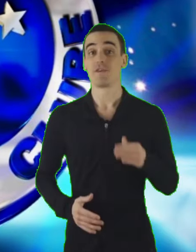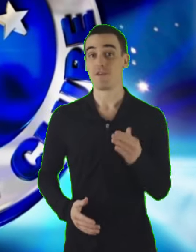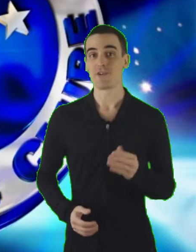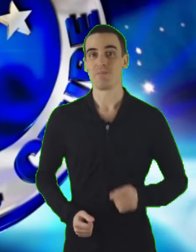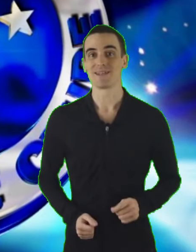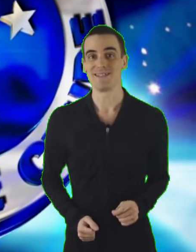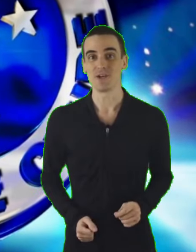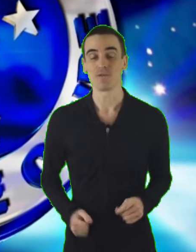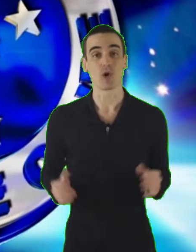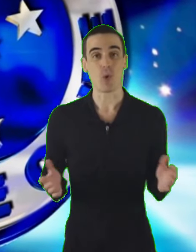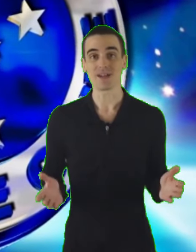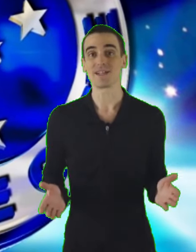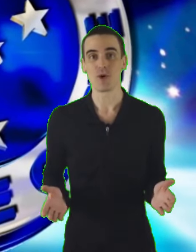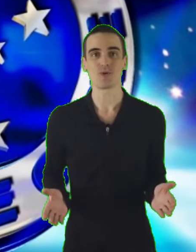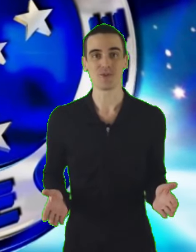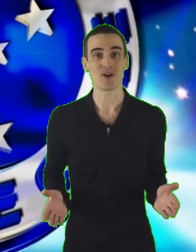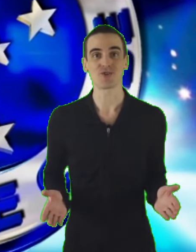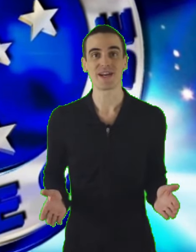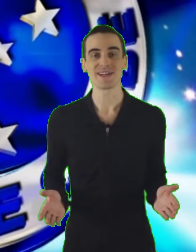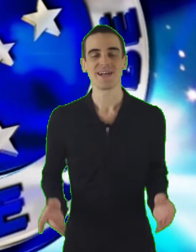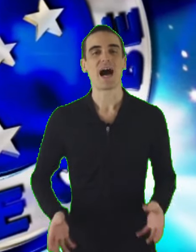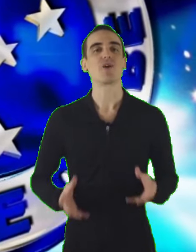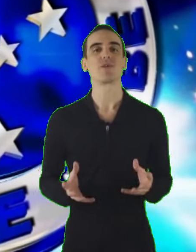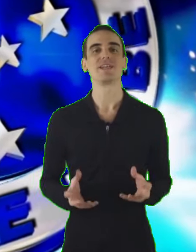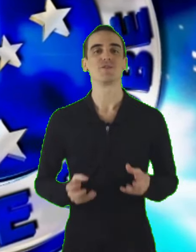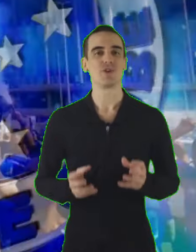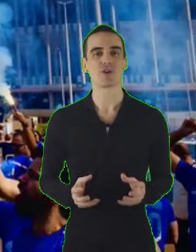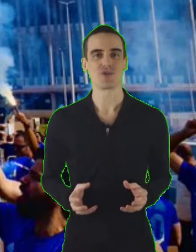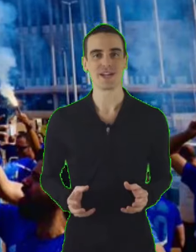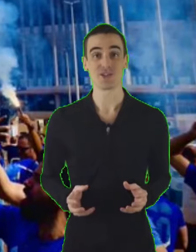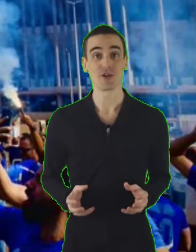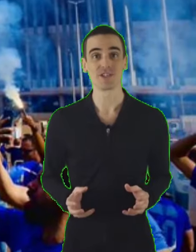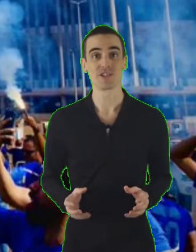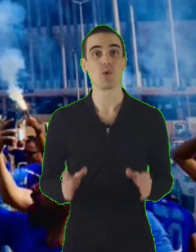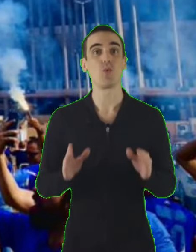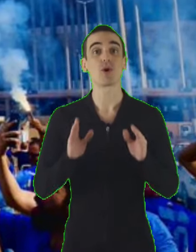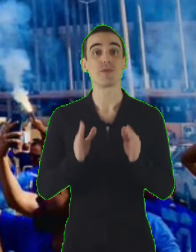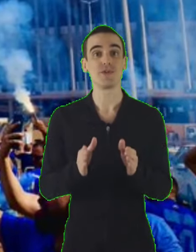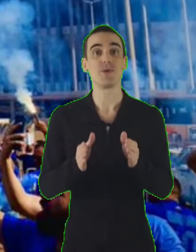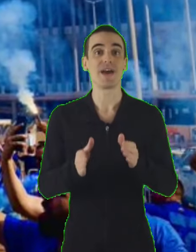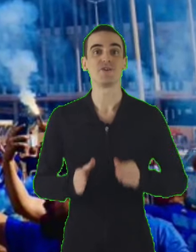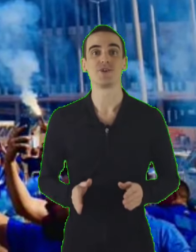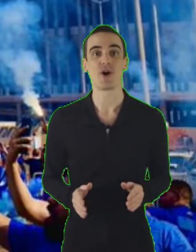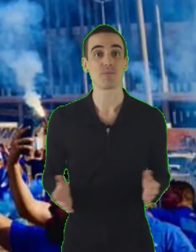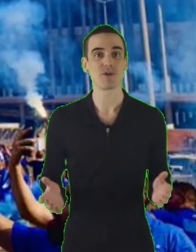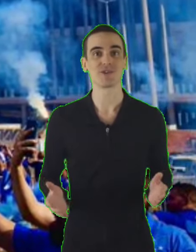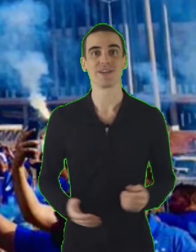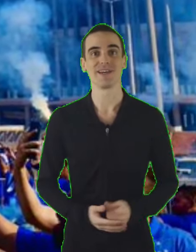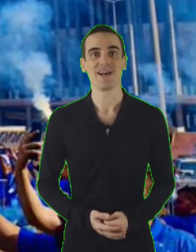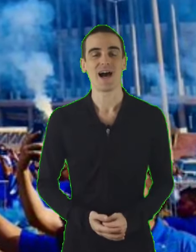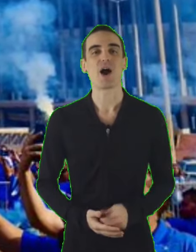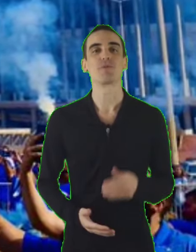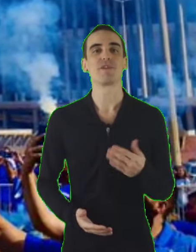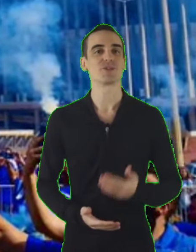acaba de sair velho conhecido da torcida retorna ao rei de copas fala torcedor do Cruzeiro se inscreva no